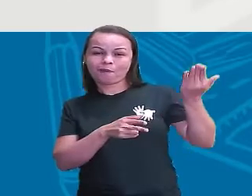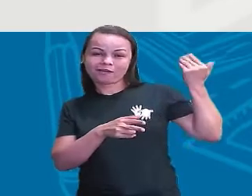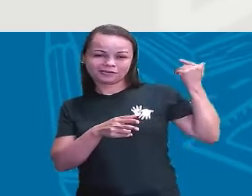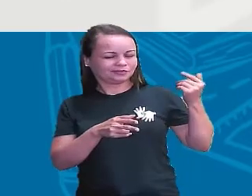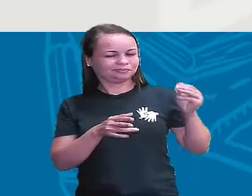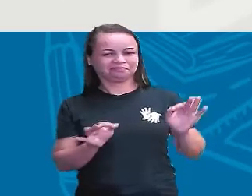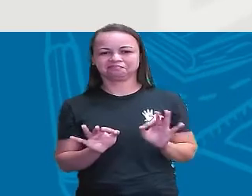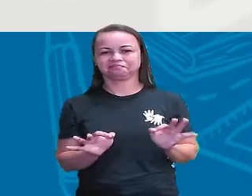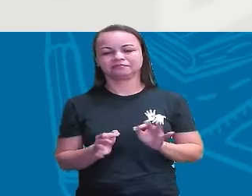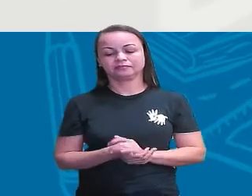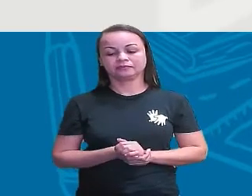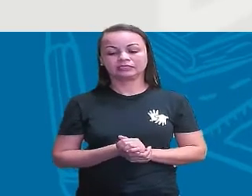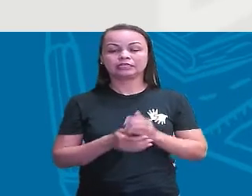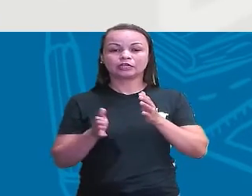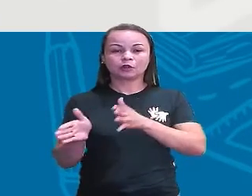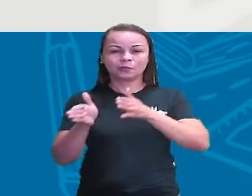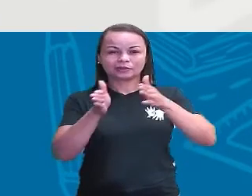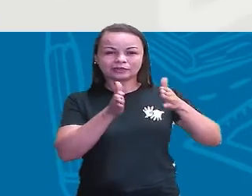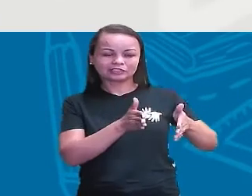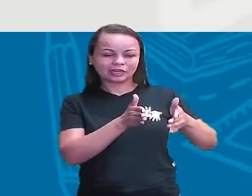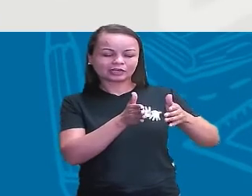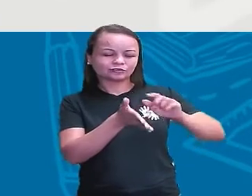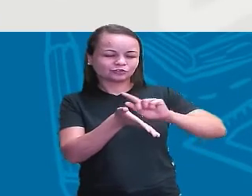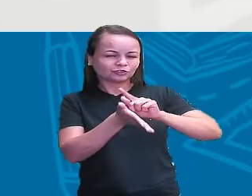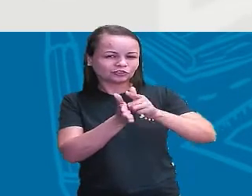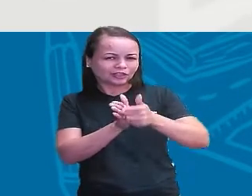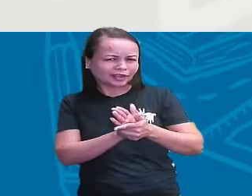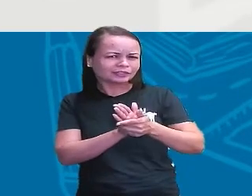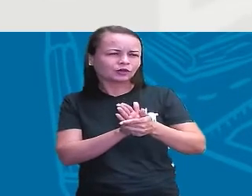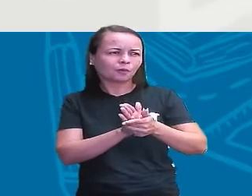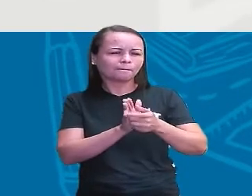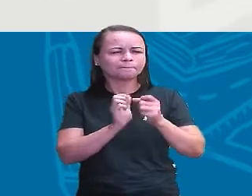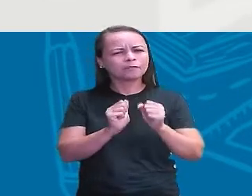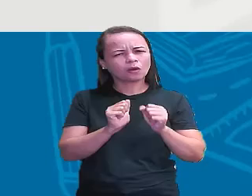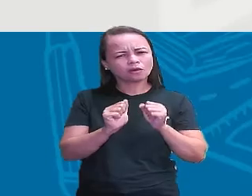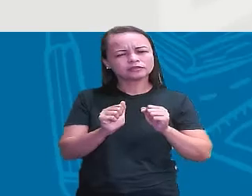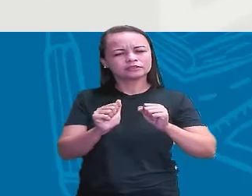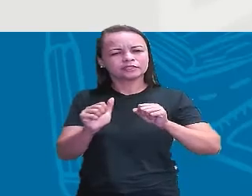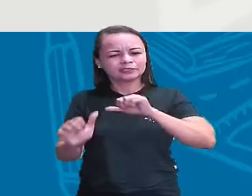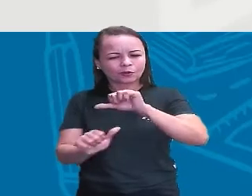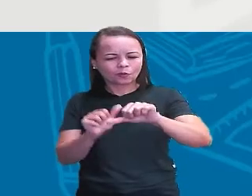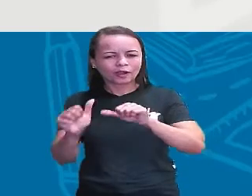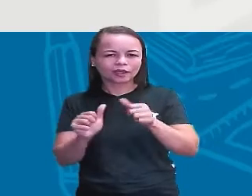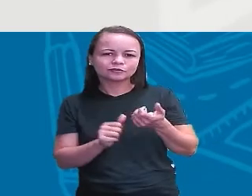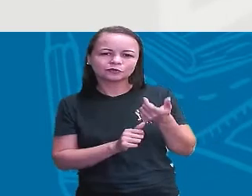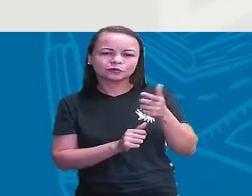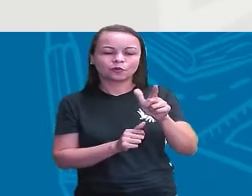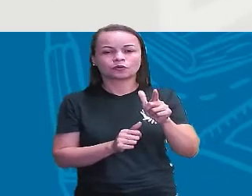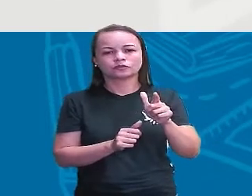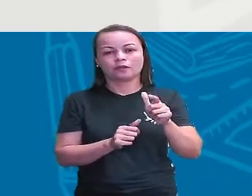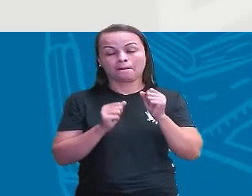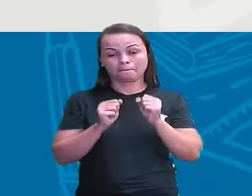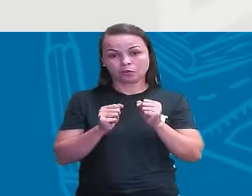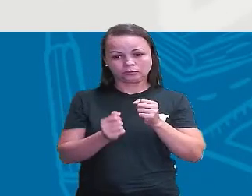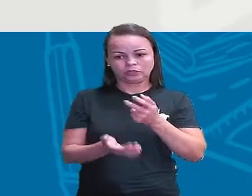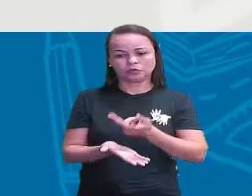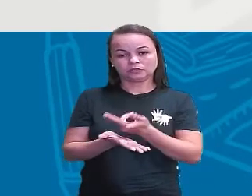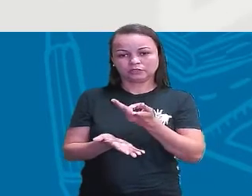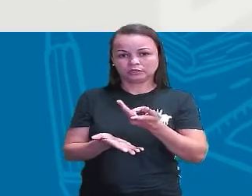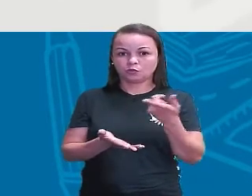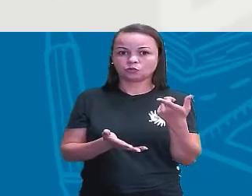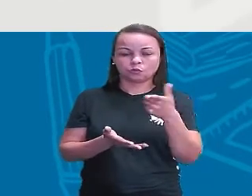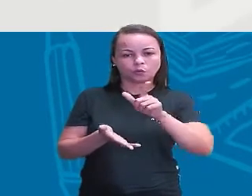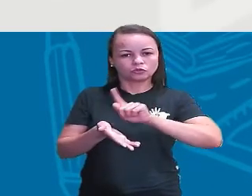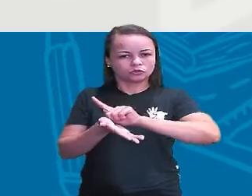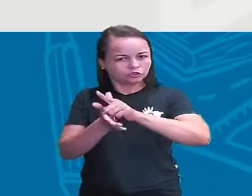podem ser deixados de lado, eles podem ser trocados por outros, né? Podem surgir novos